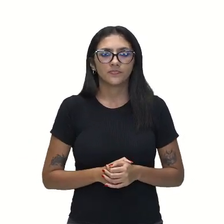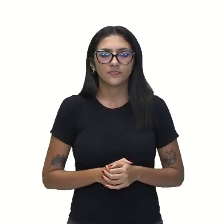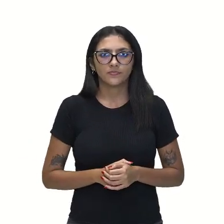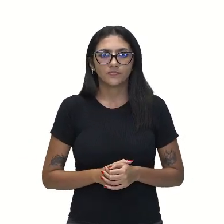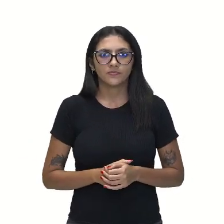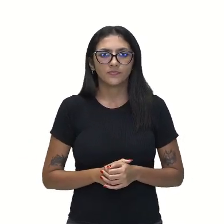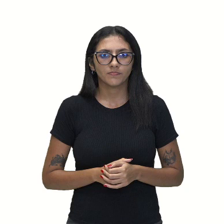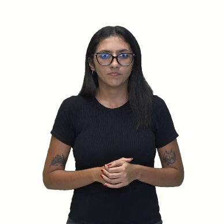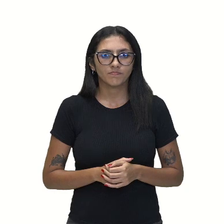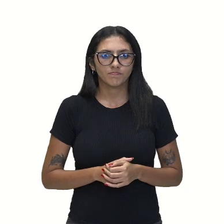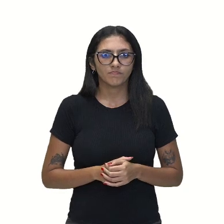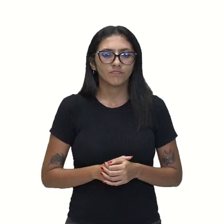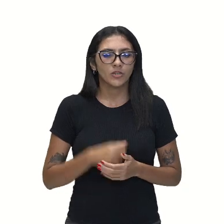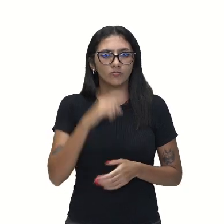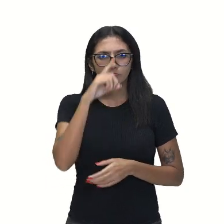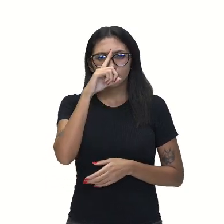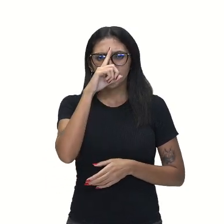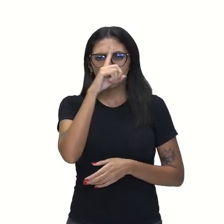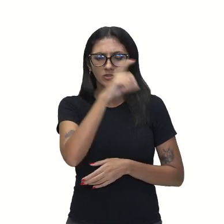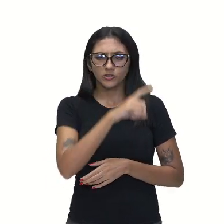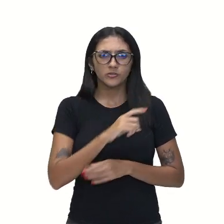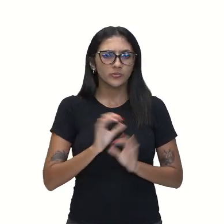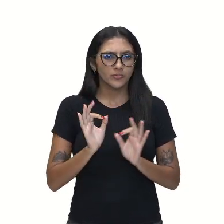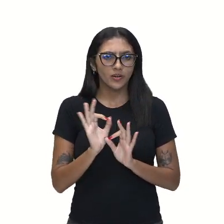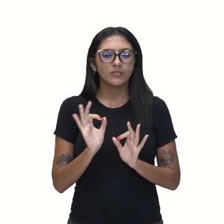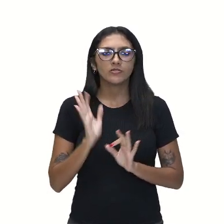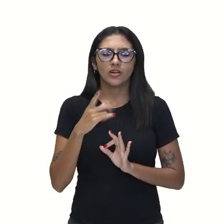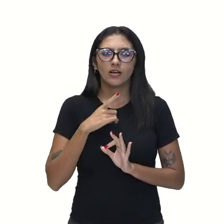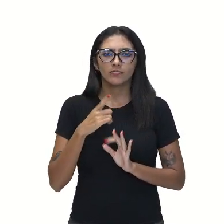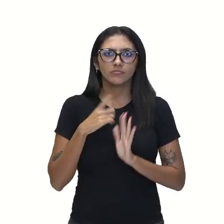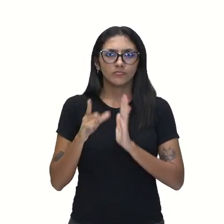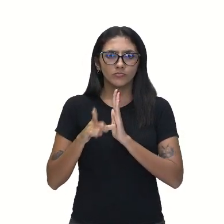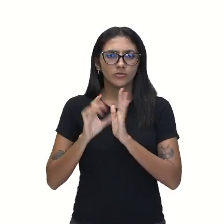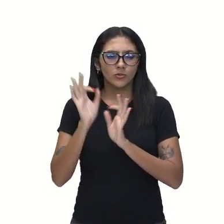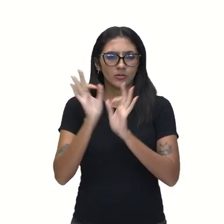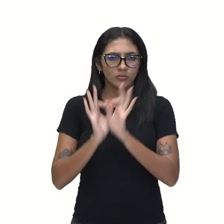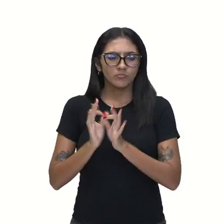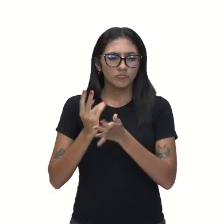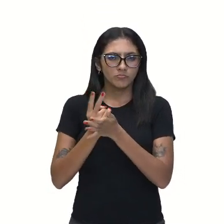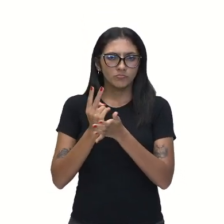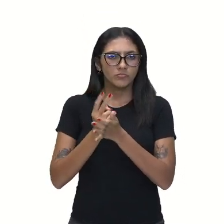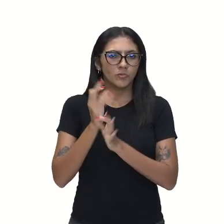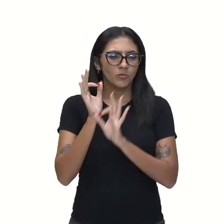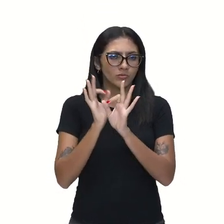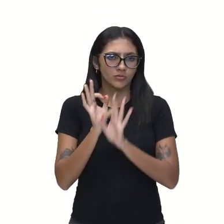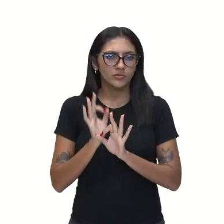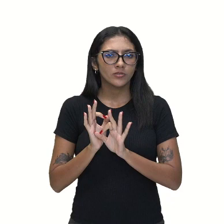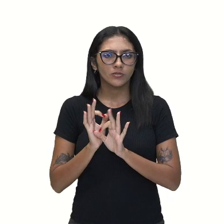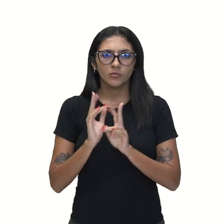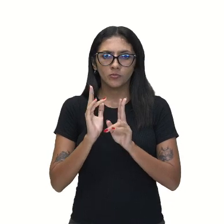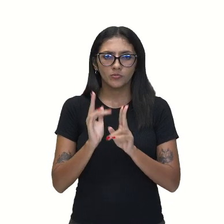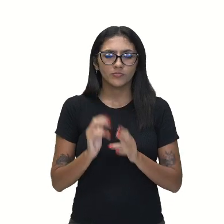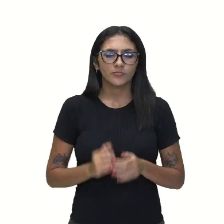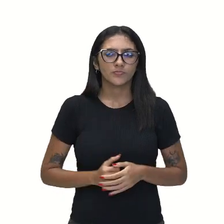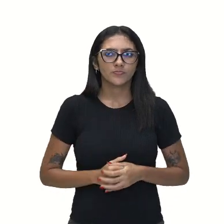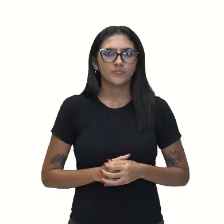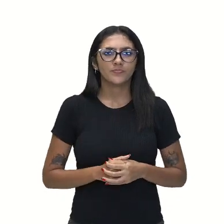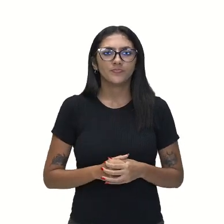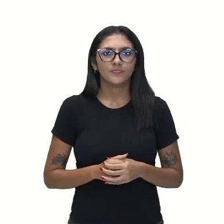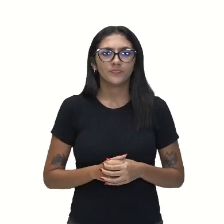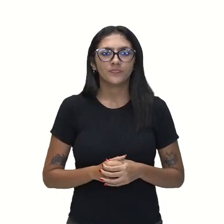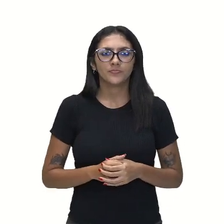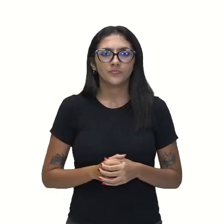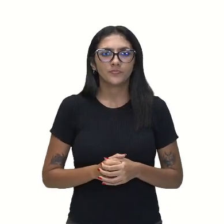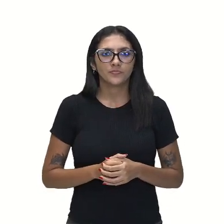Nenhum mistério até aí. Nós já resolvemos todas as outras sempre seguindo esse mesmo procedimento, tá?